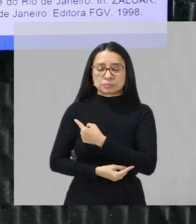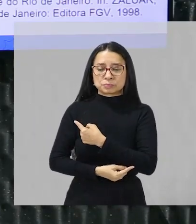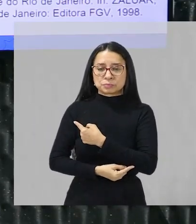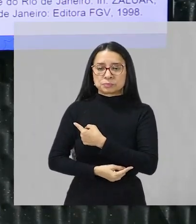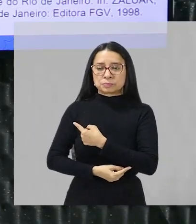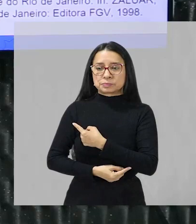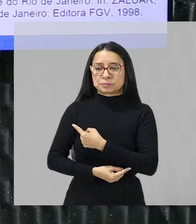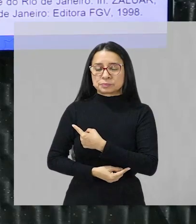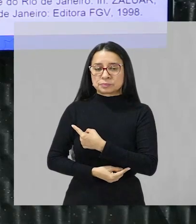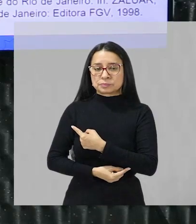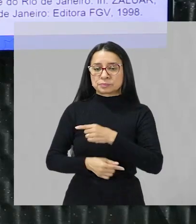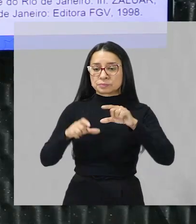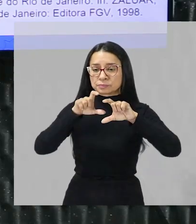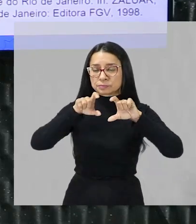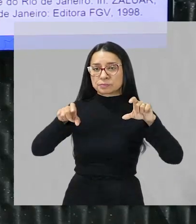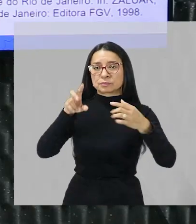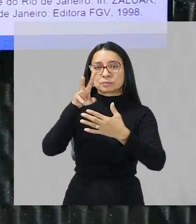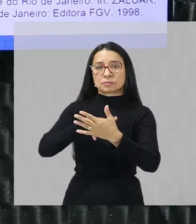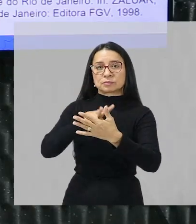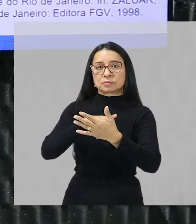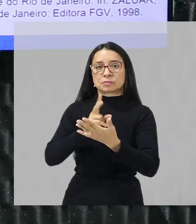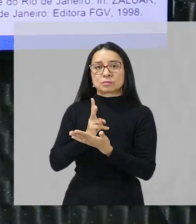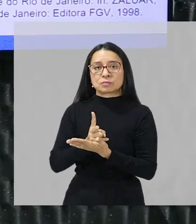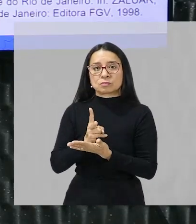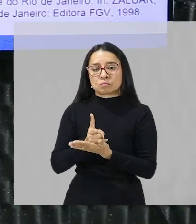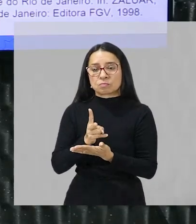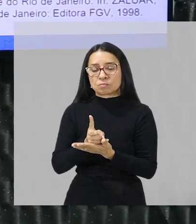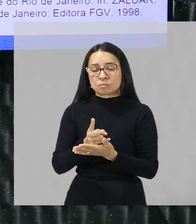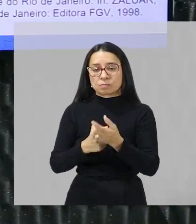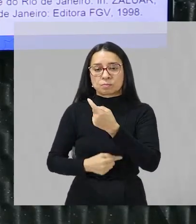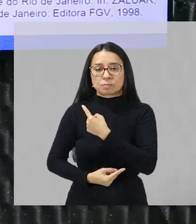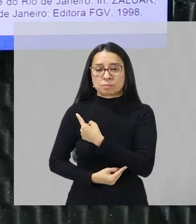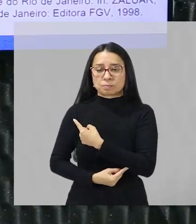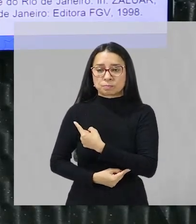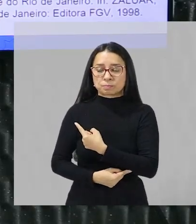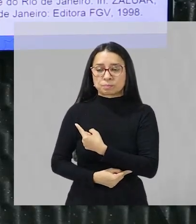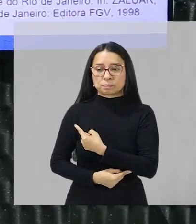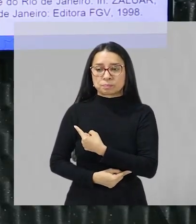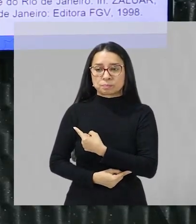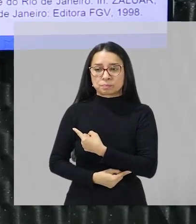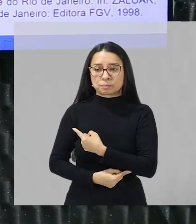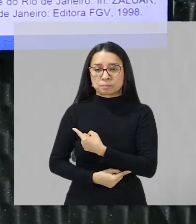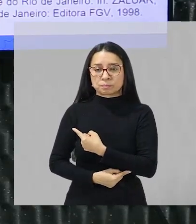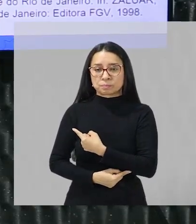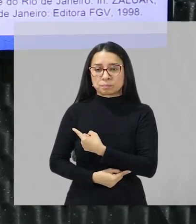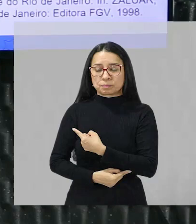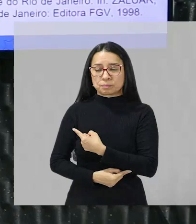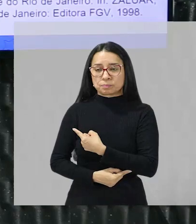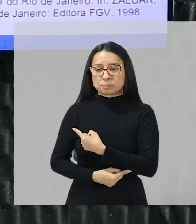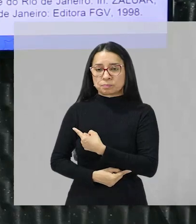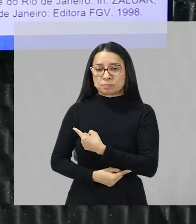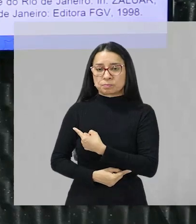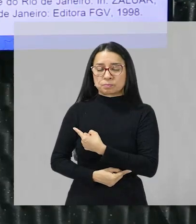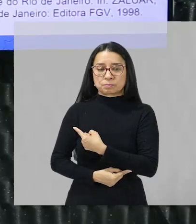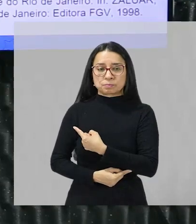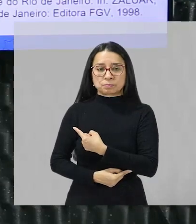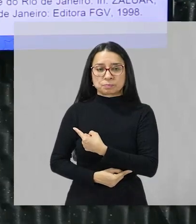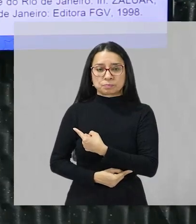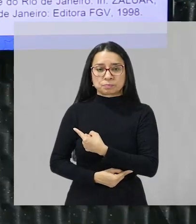do direito, ao defenderem ou acusarem réus moradores de favela, grifa, moradores de